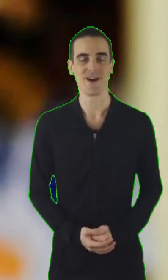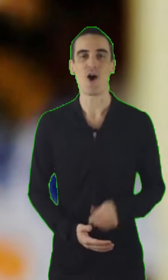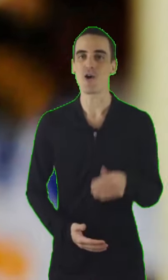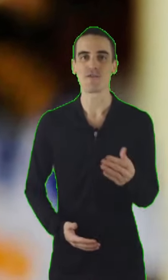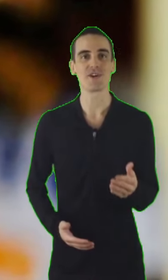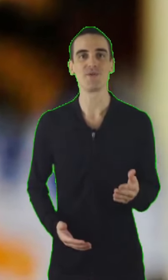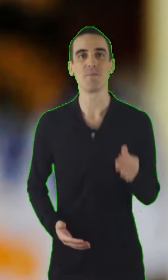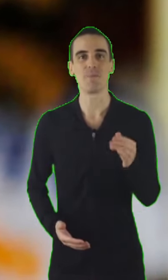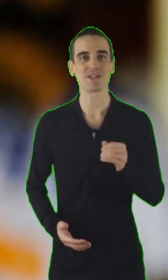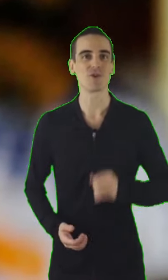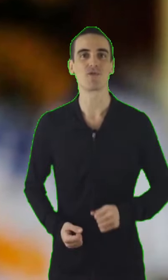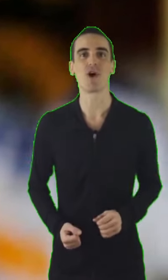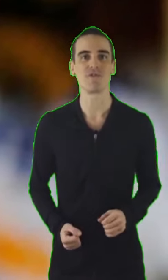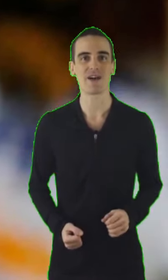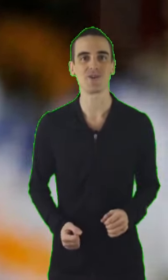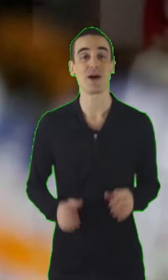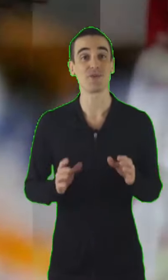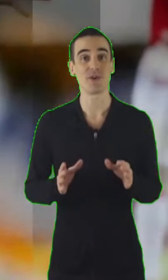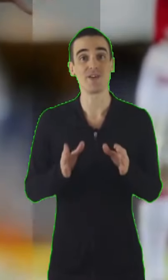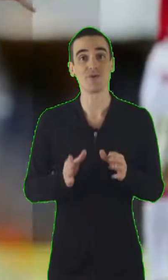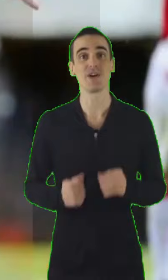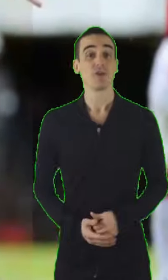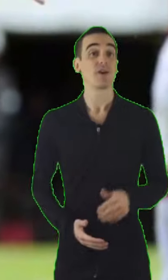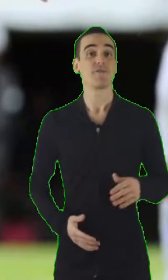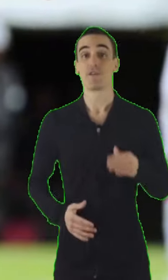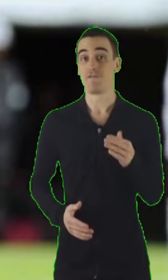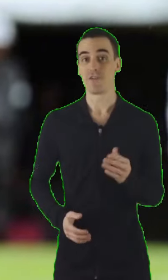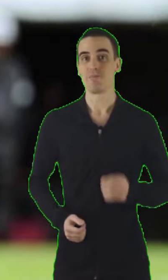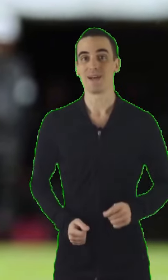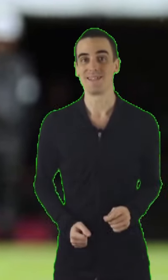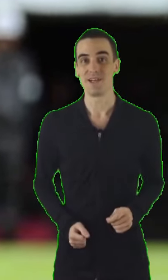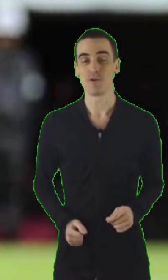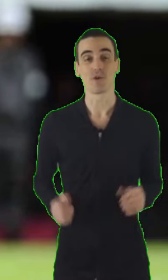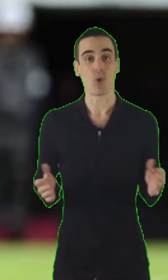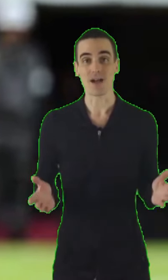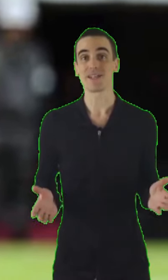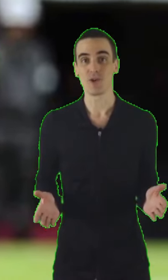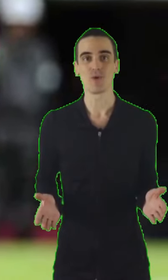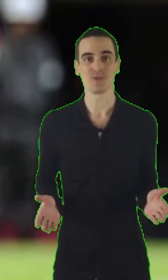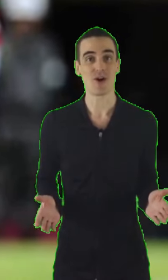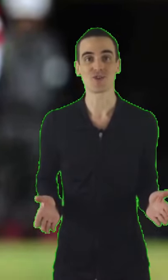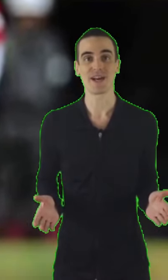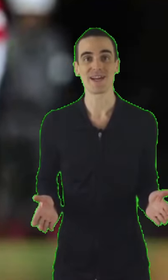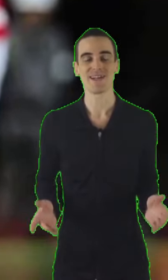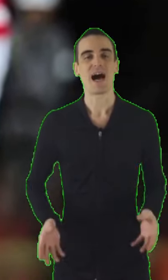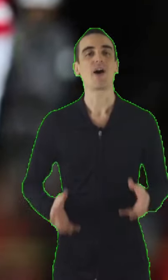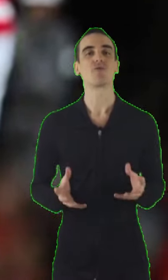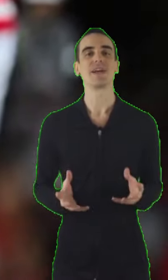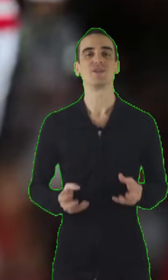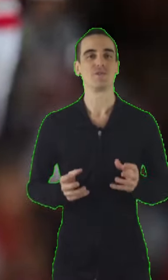partidas pelo Inter no atual grupo de Mano. E aí, torcedor? Gostaria de ter Rodrigo Moledo com a camisa azul celeste